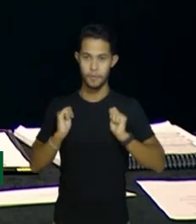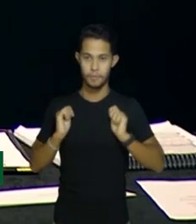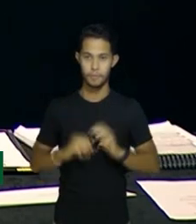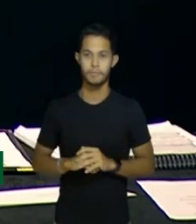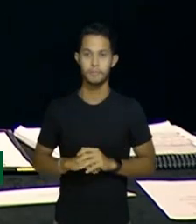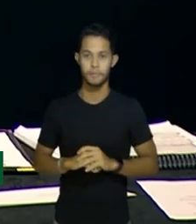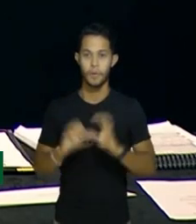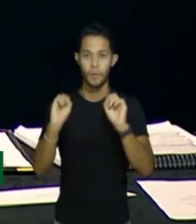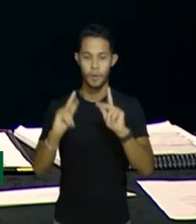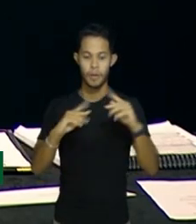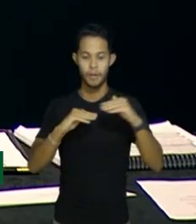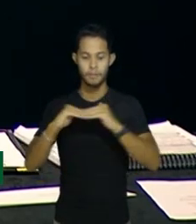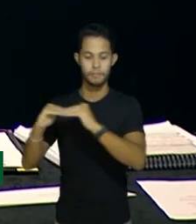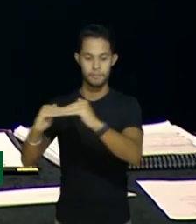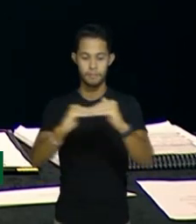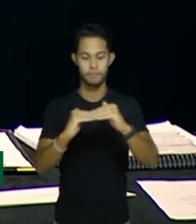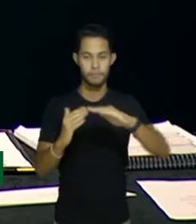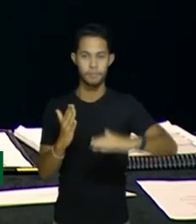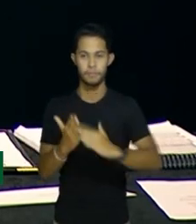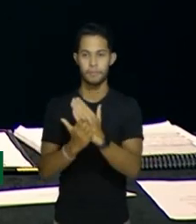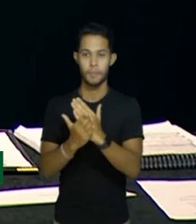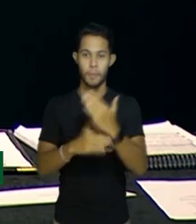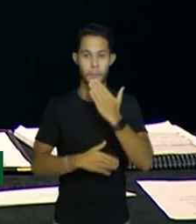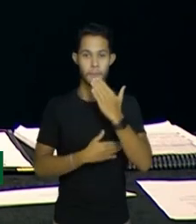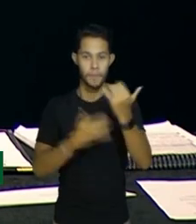Aprovado por unanimidade. Pedido de informação